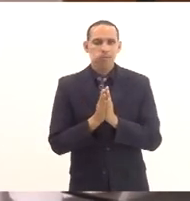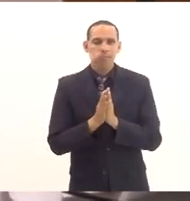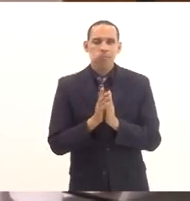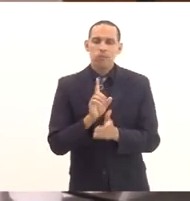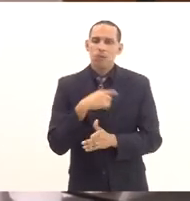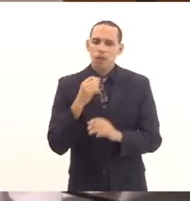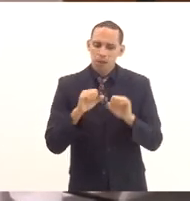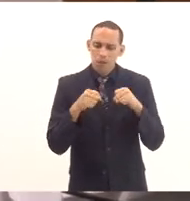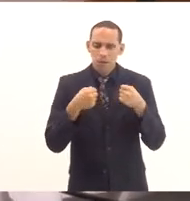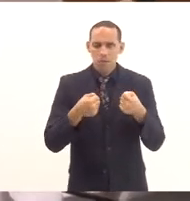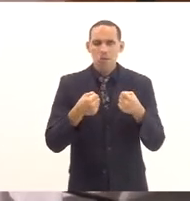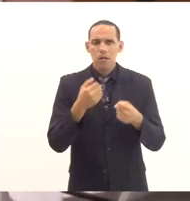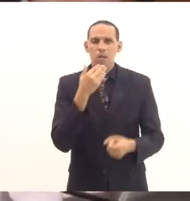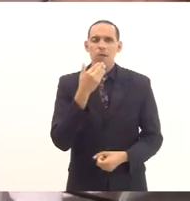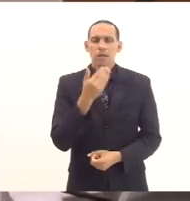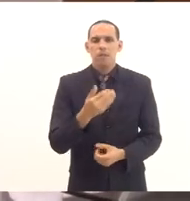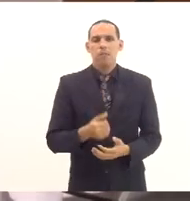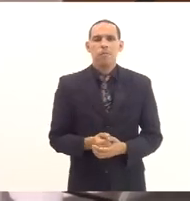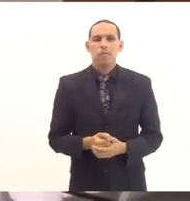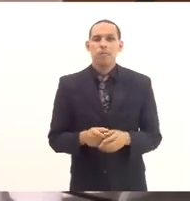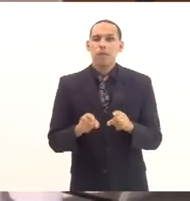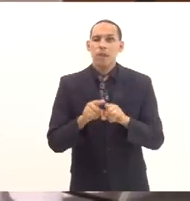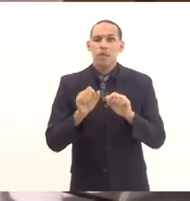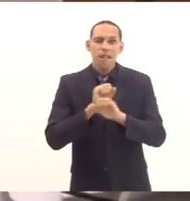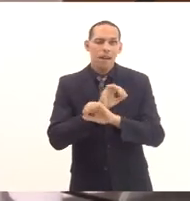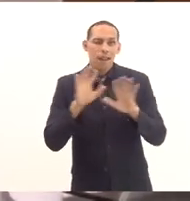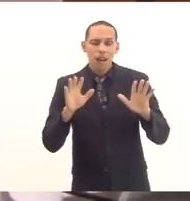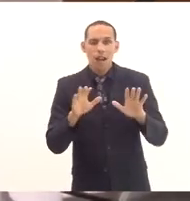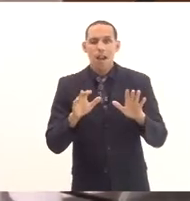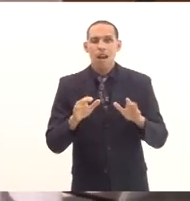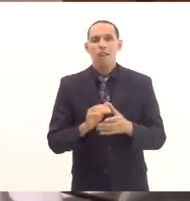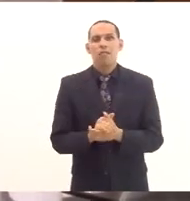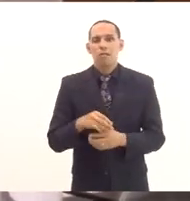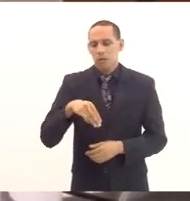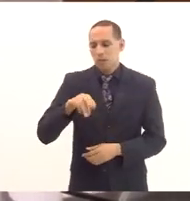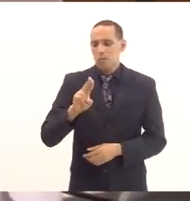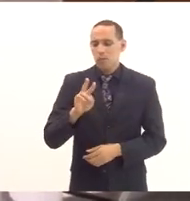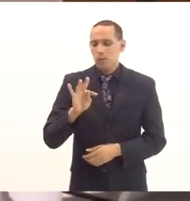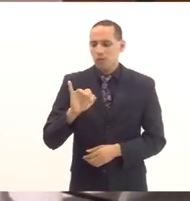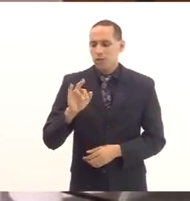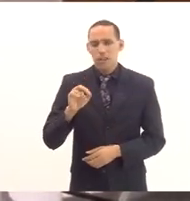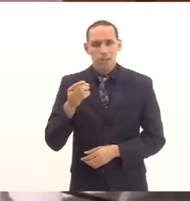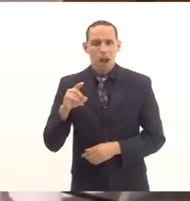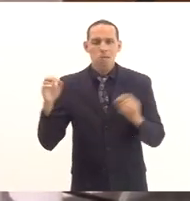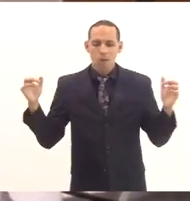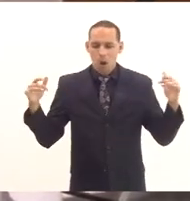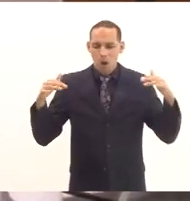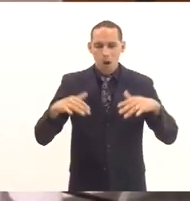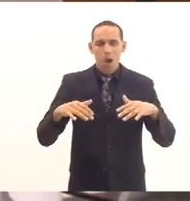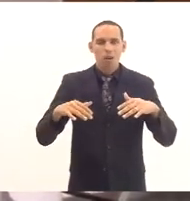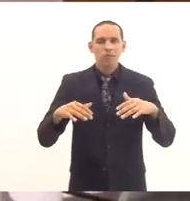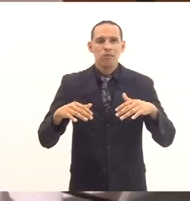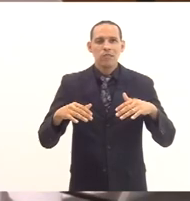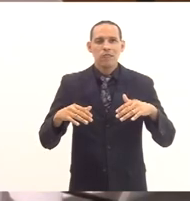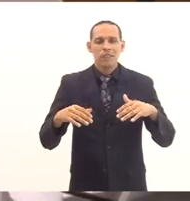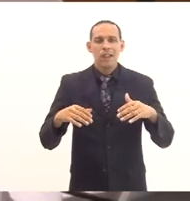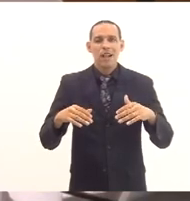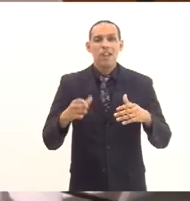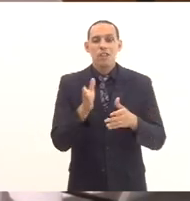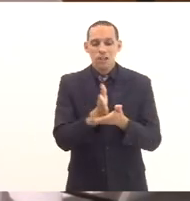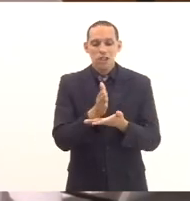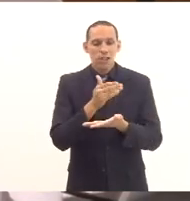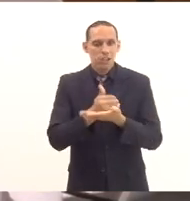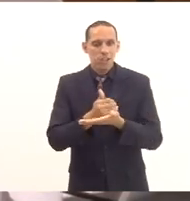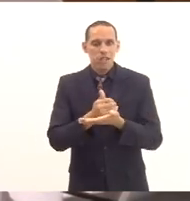reitera esse pedido de parecer que o mutirão que o secretário Júlio mencionou nua foi dividido por letras